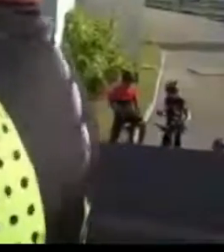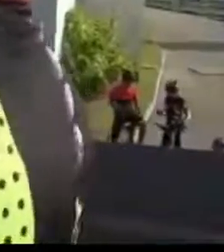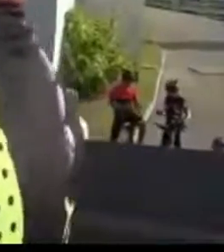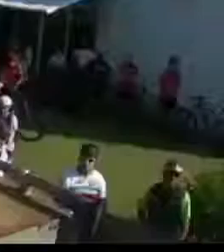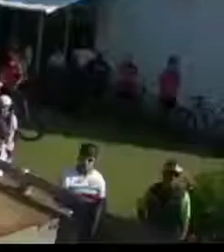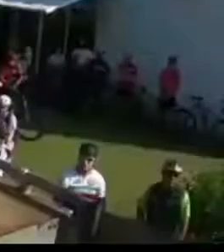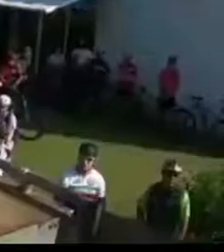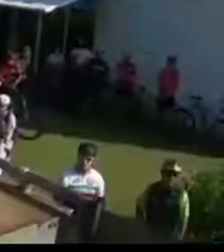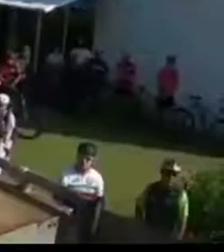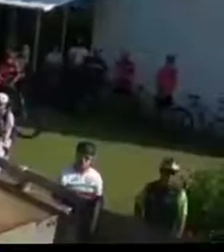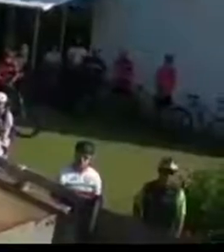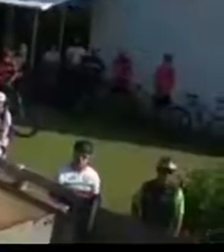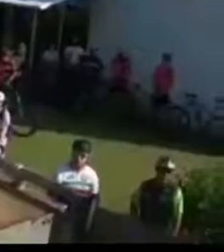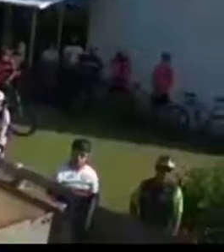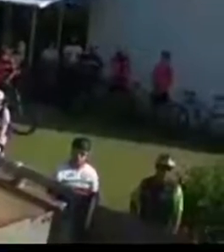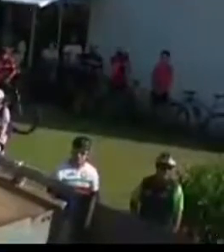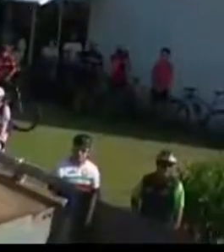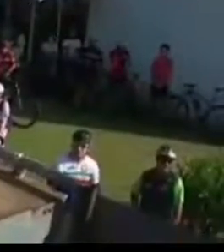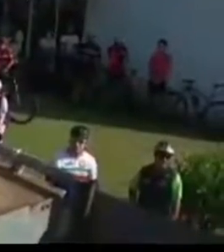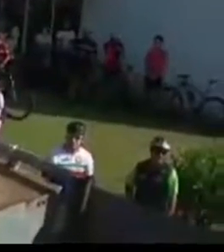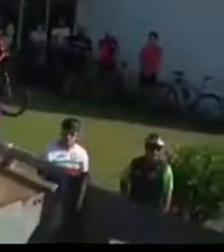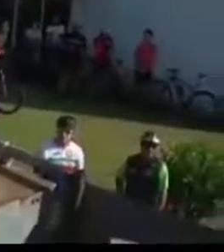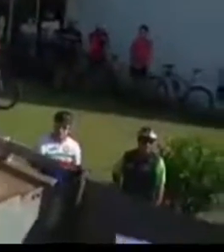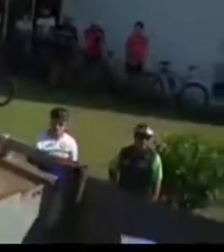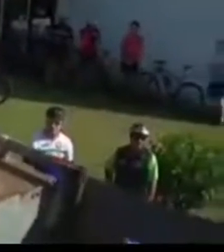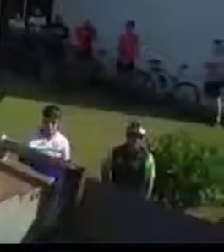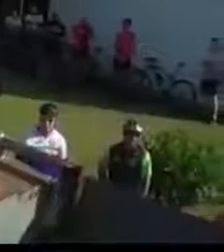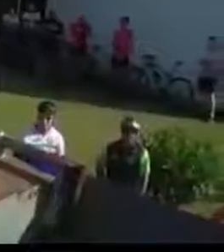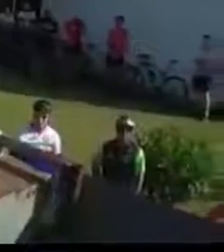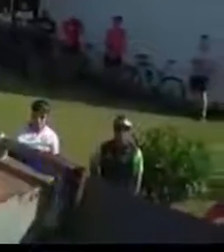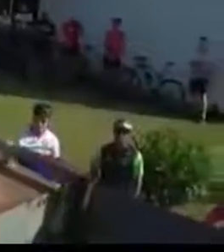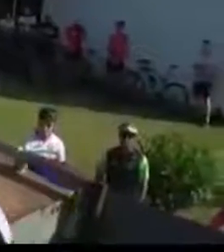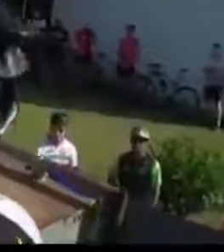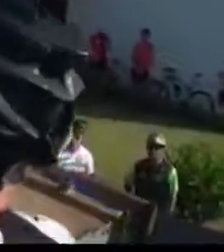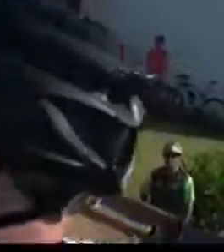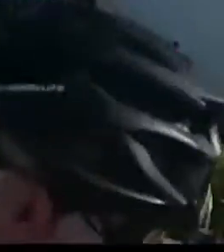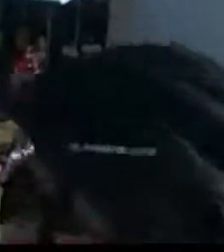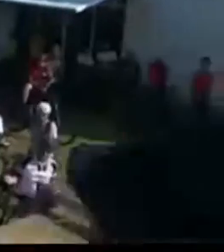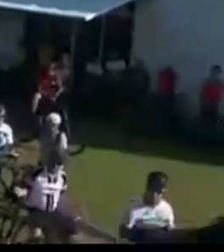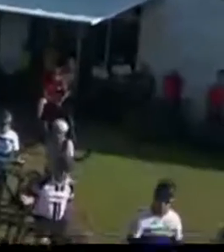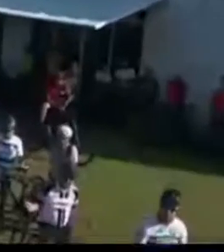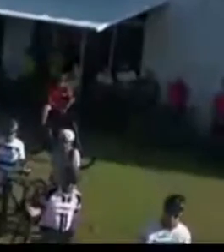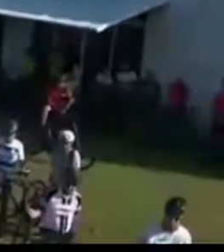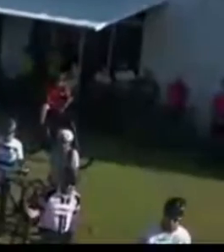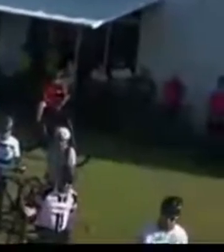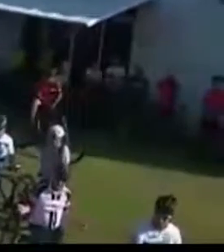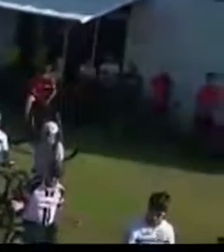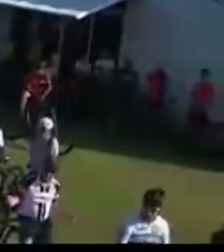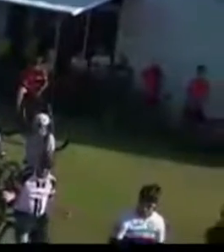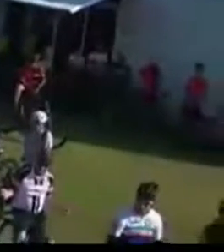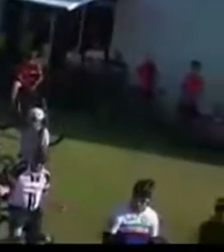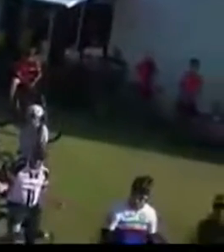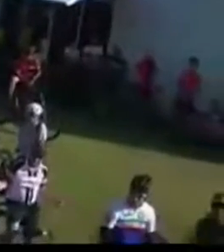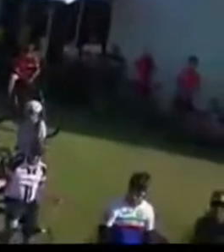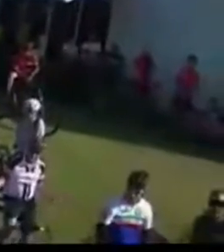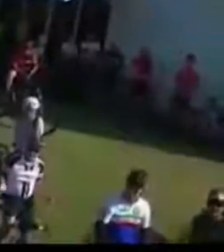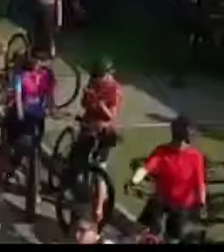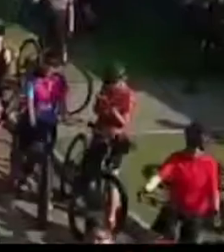volume e não nos deixeis cair em tentação mas livrai-nos do